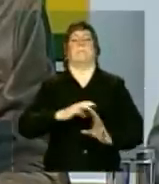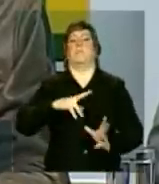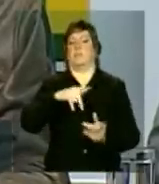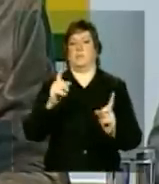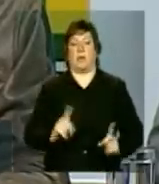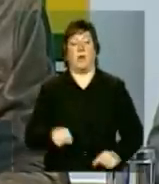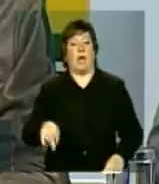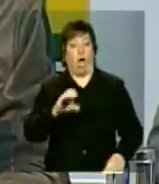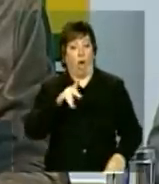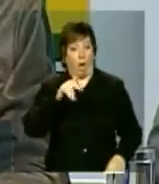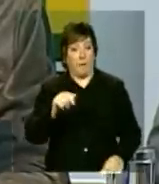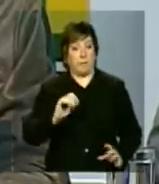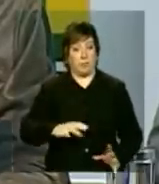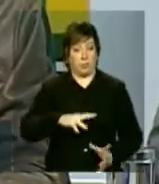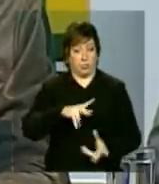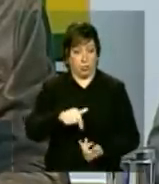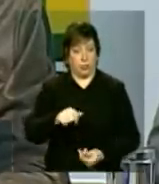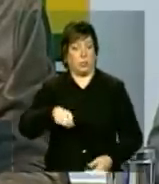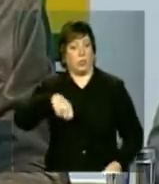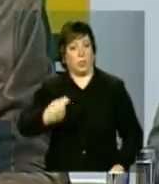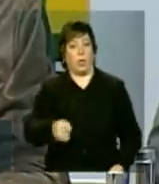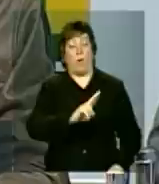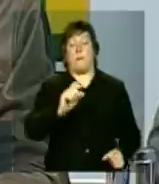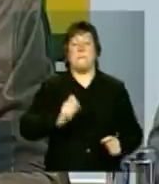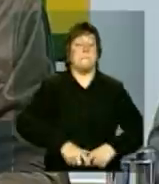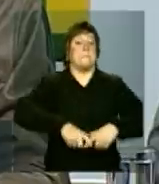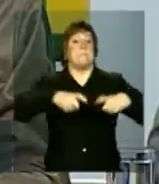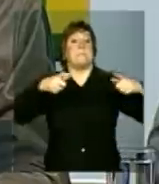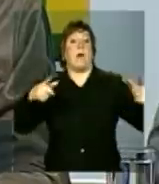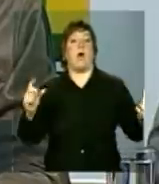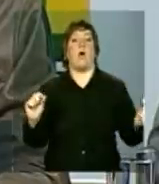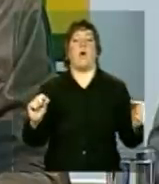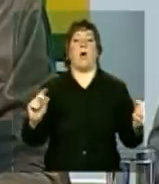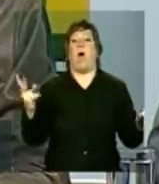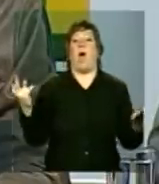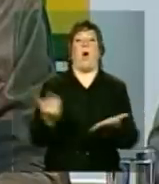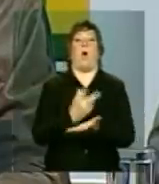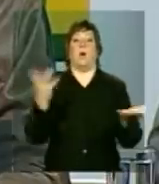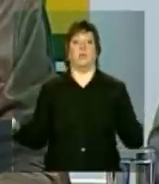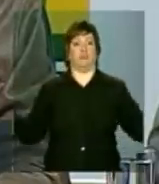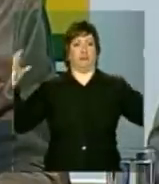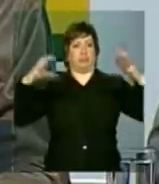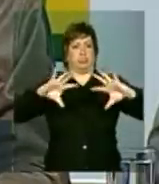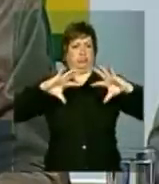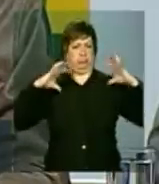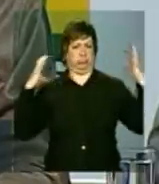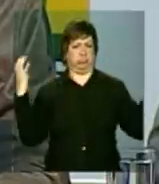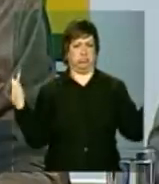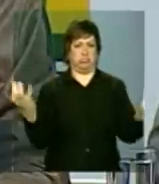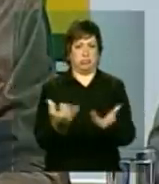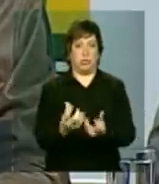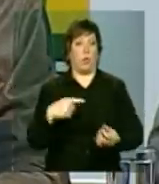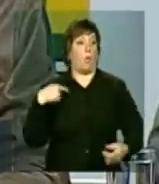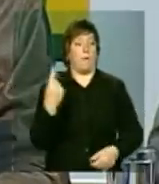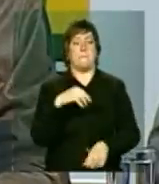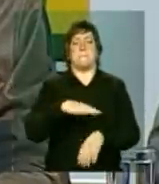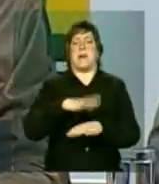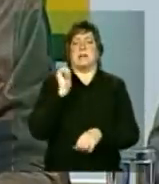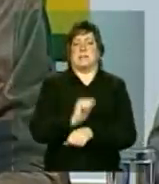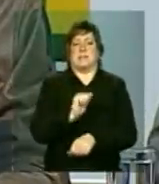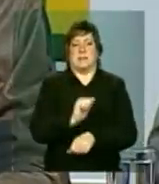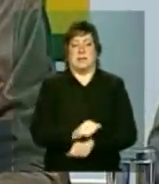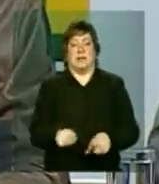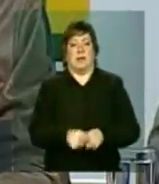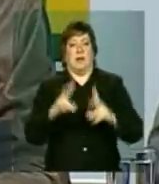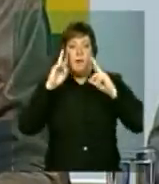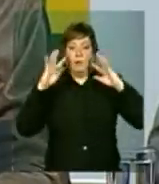do mundo é o maior acontecimento o maior evento o mais esperado o mais